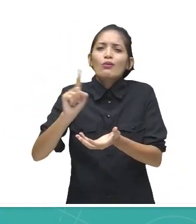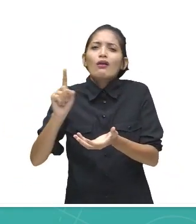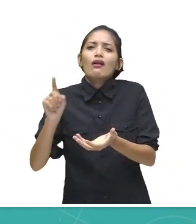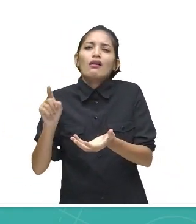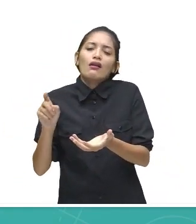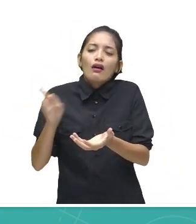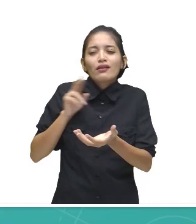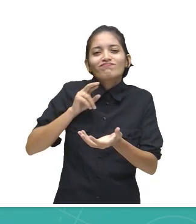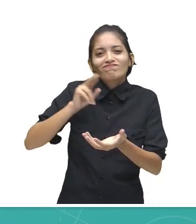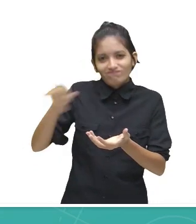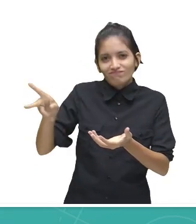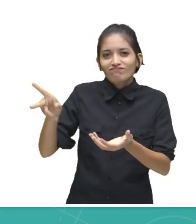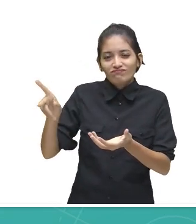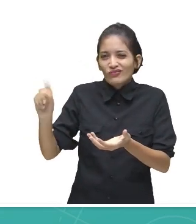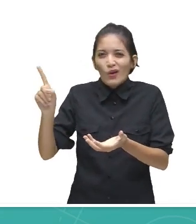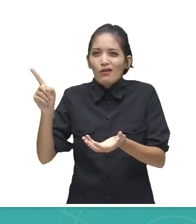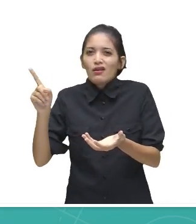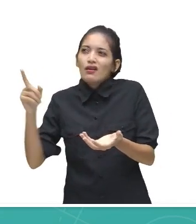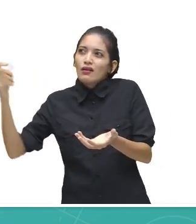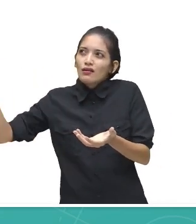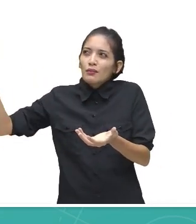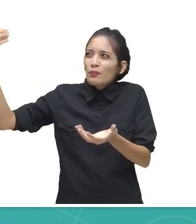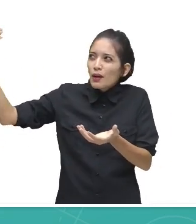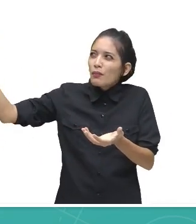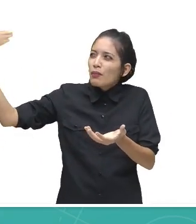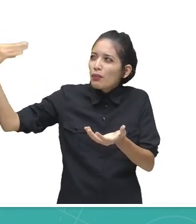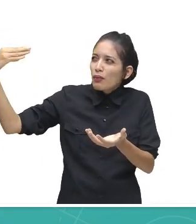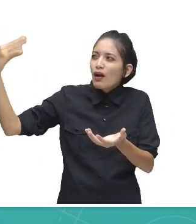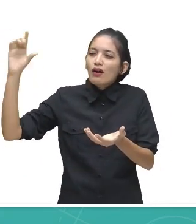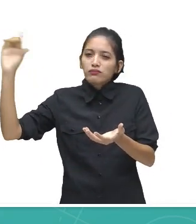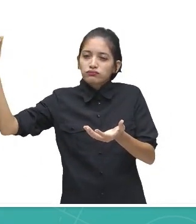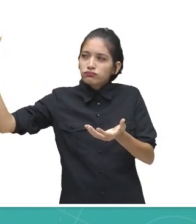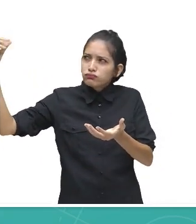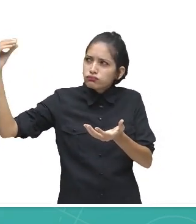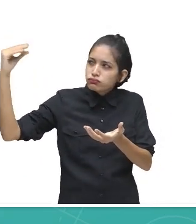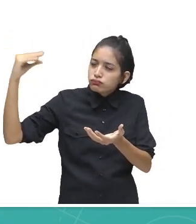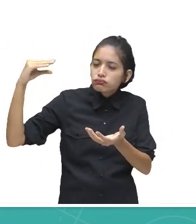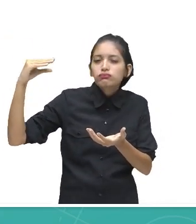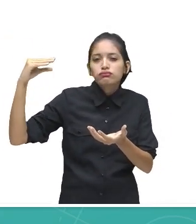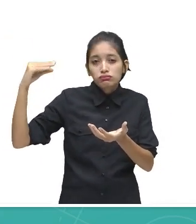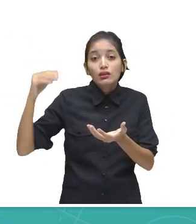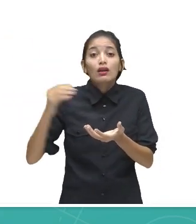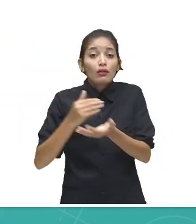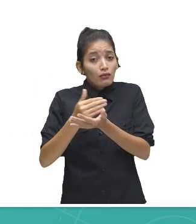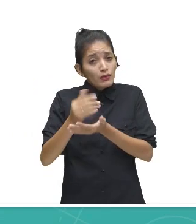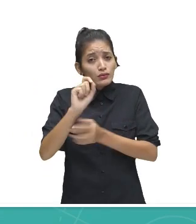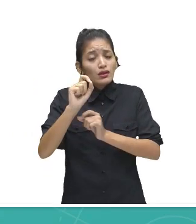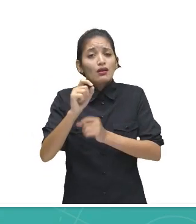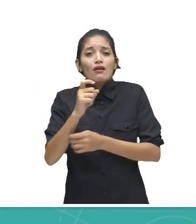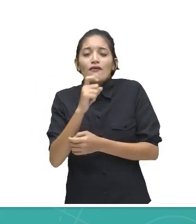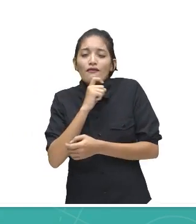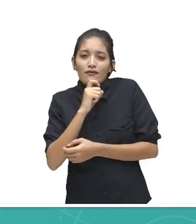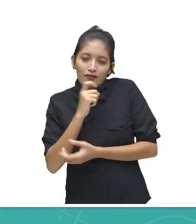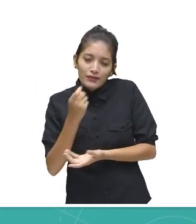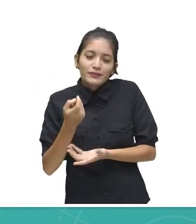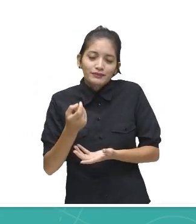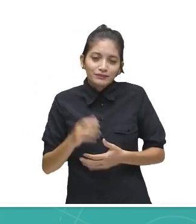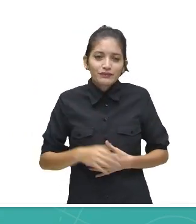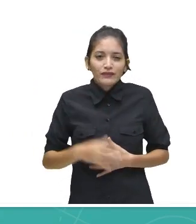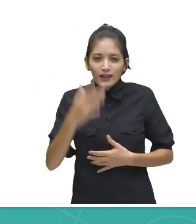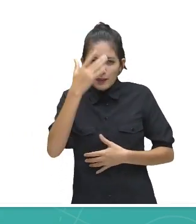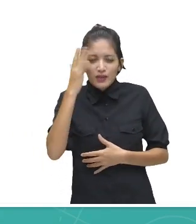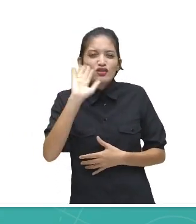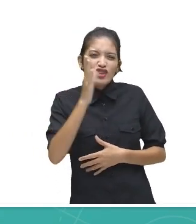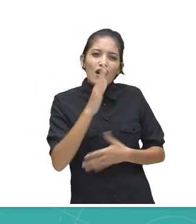tão forte desse jeito. A intensidade do Sol é um pouco menor e acaba sendo mais frio, A lógica acaba sendo essa, O pessoal que